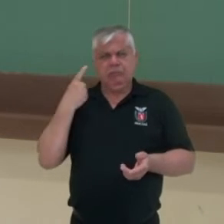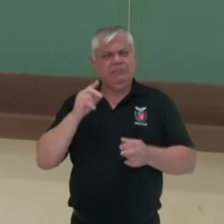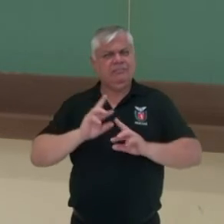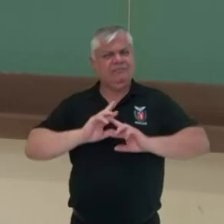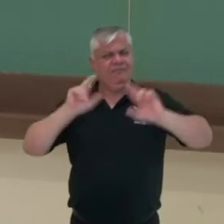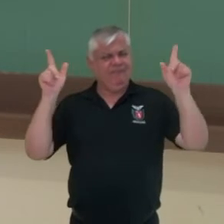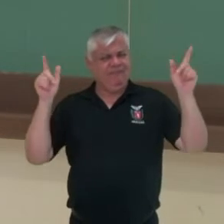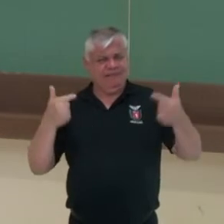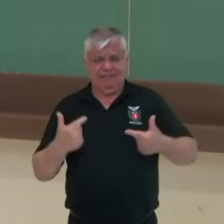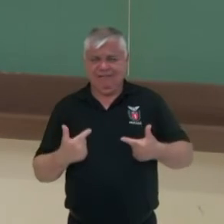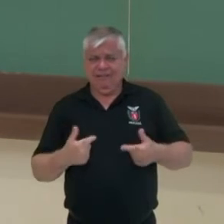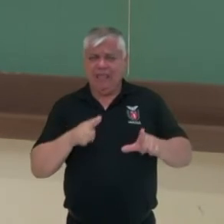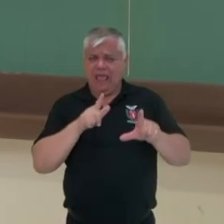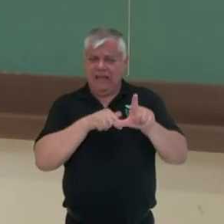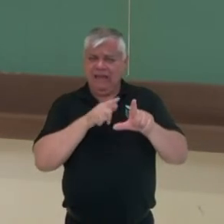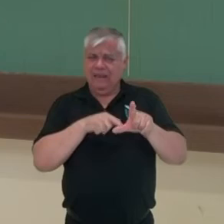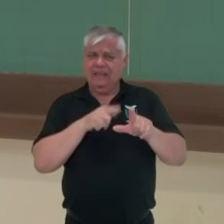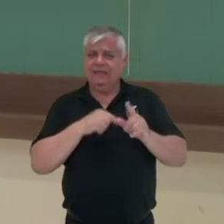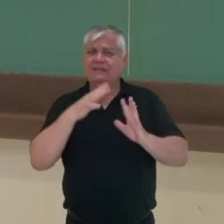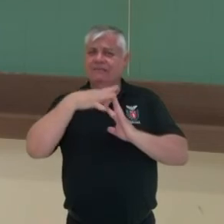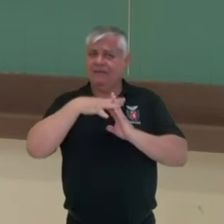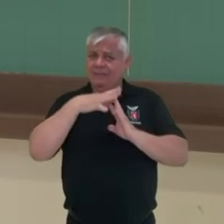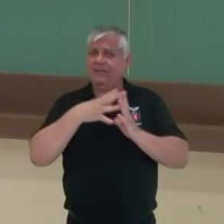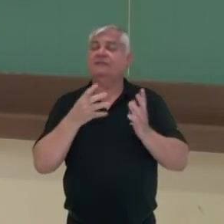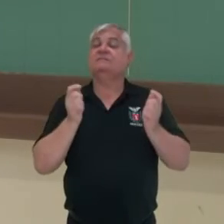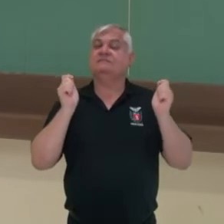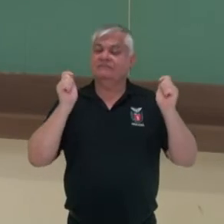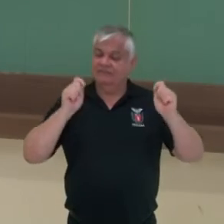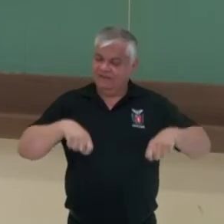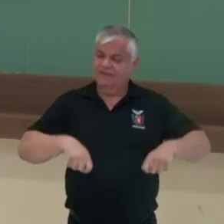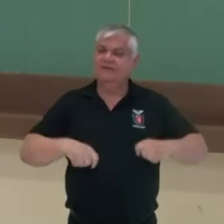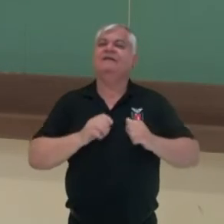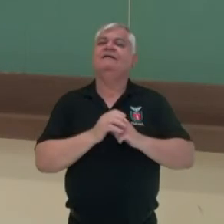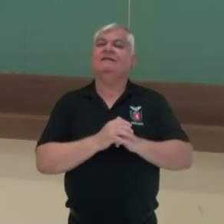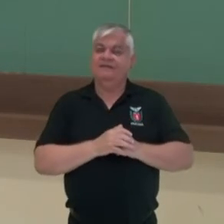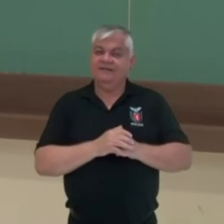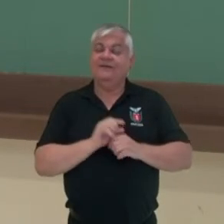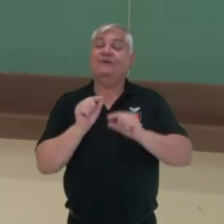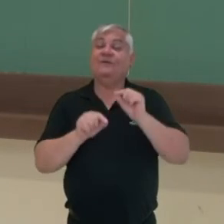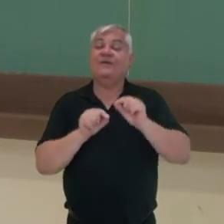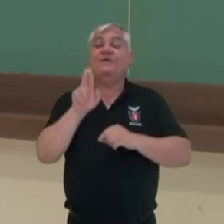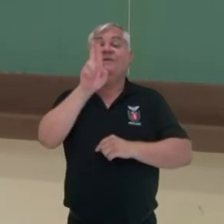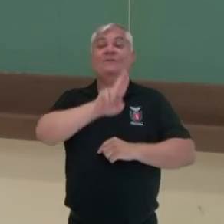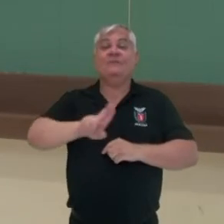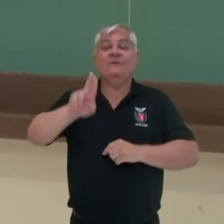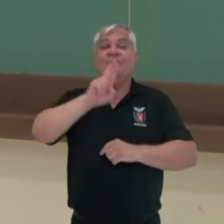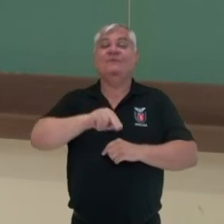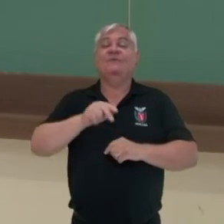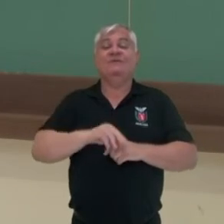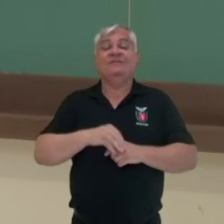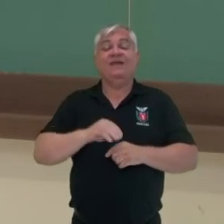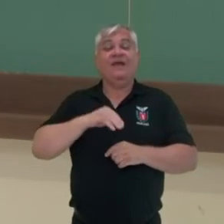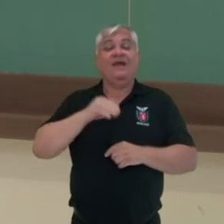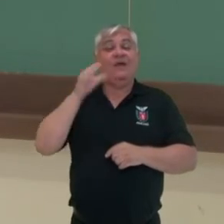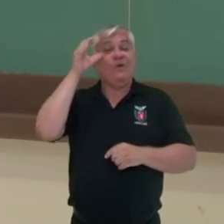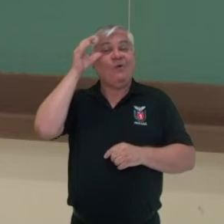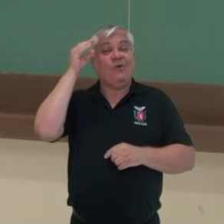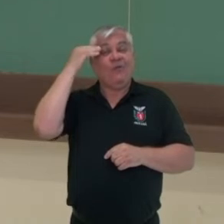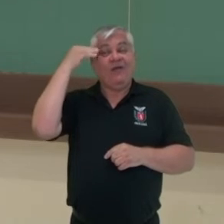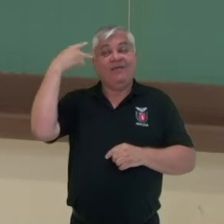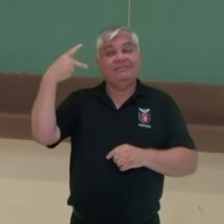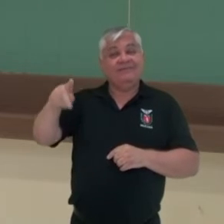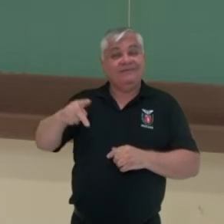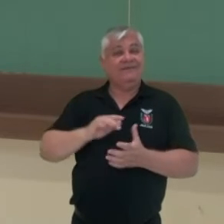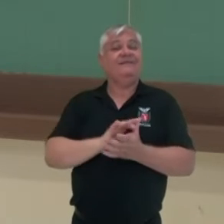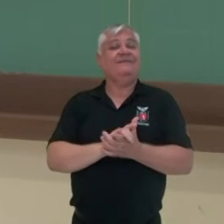fazer uma atividade com as letras do alfabeto. Sim, tudo a ver, olha só. Essa luta ela utiliza o alfabeto coreano para os movimentos com